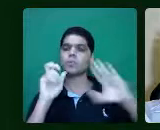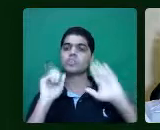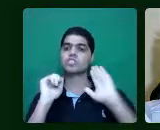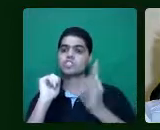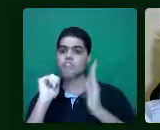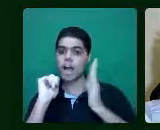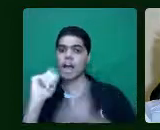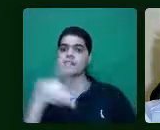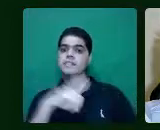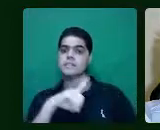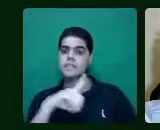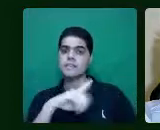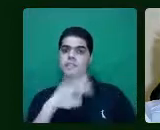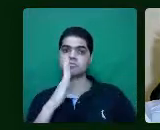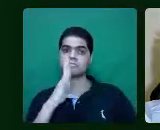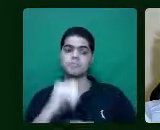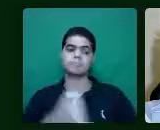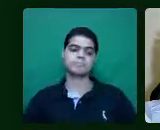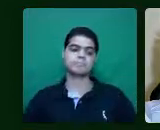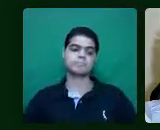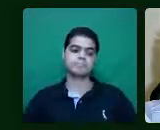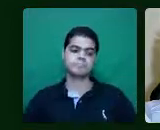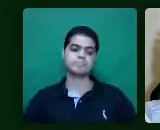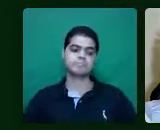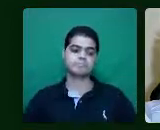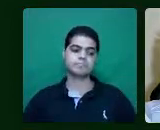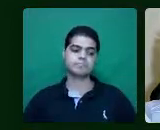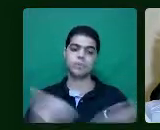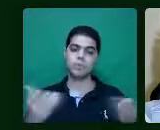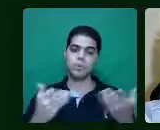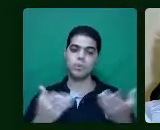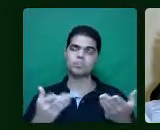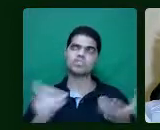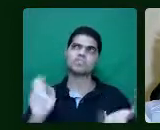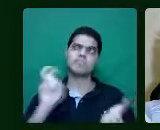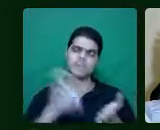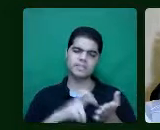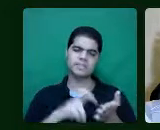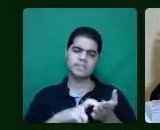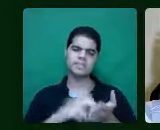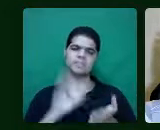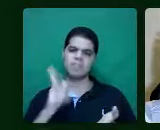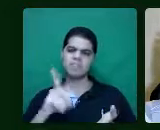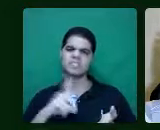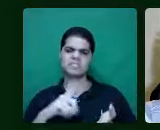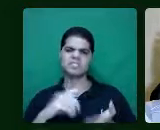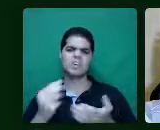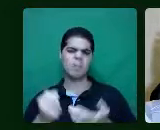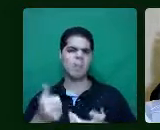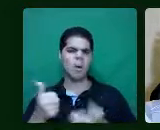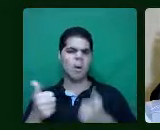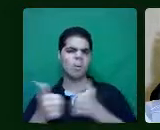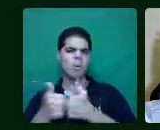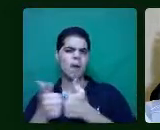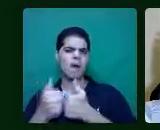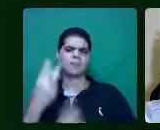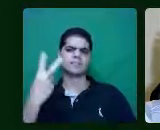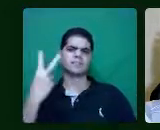se já foi atualizado aí, viu, Ana? Esse foi o status de hoje cedinho, mas eu acho que a gente já passou aí. Estamos chegando nos 200